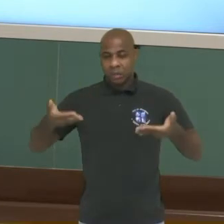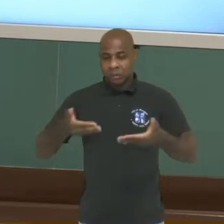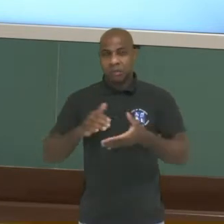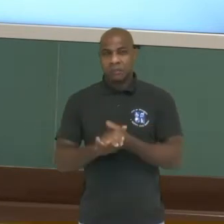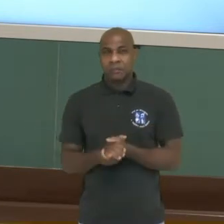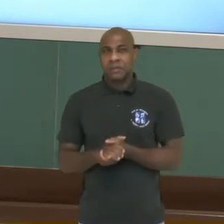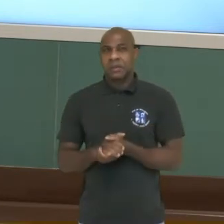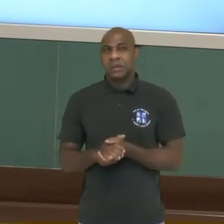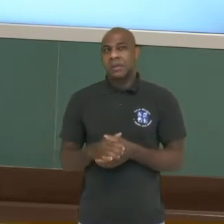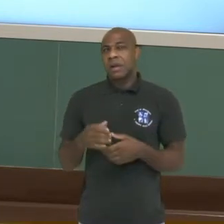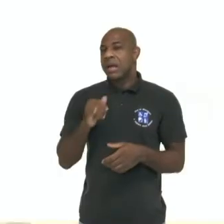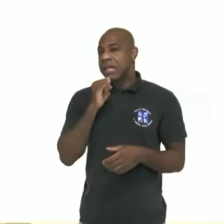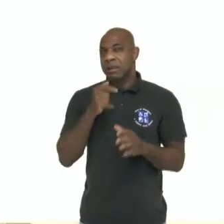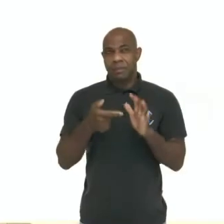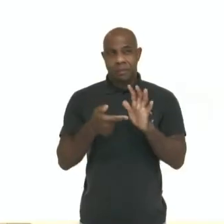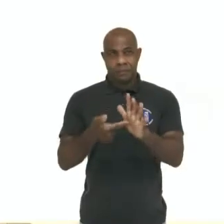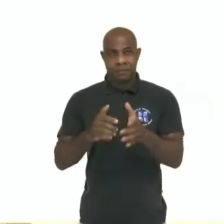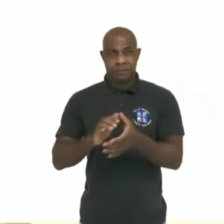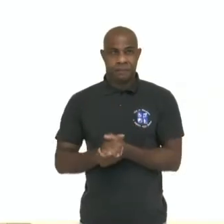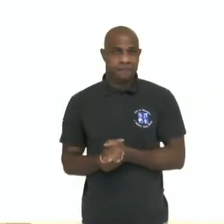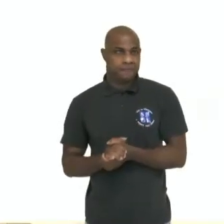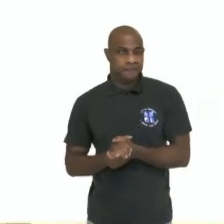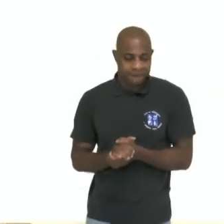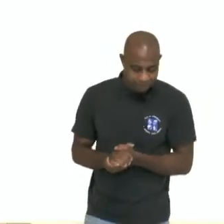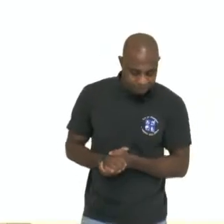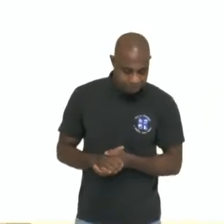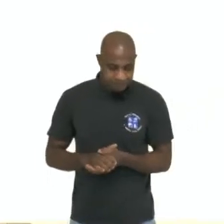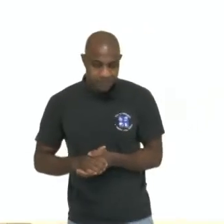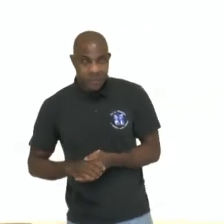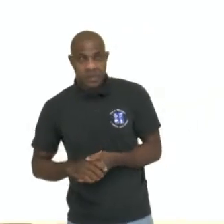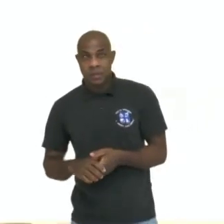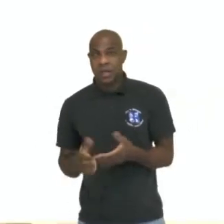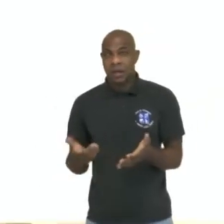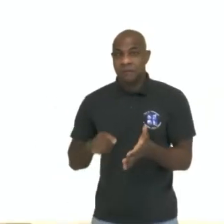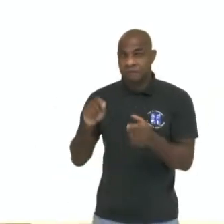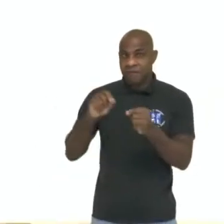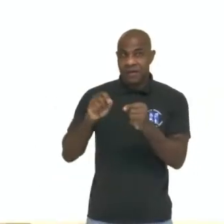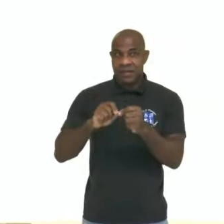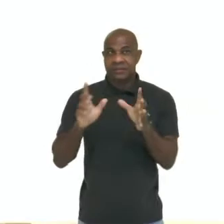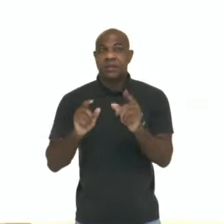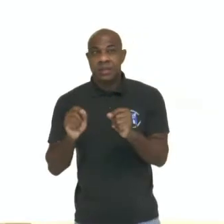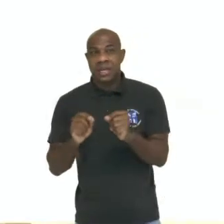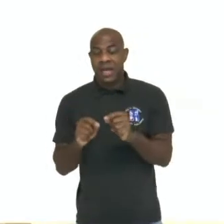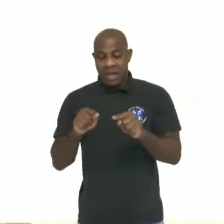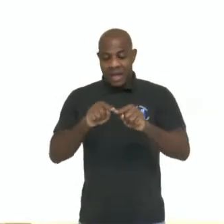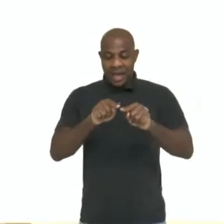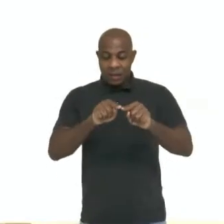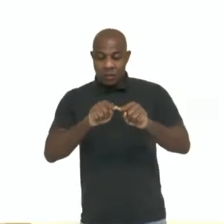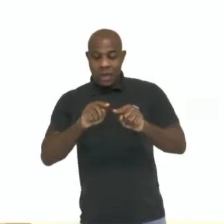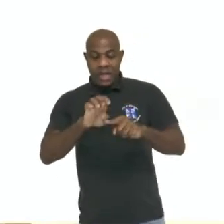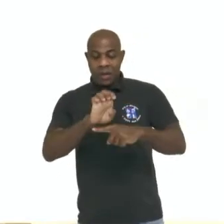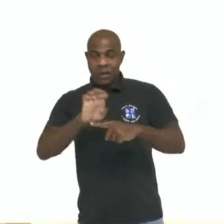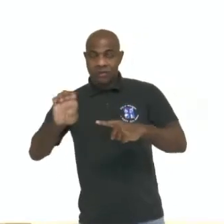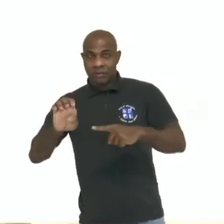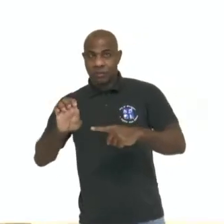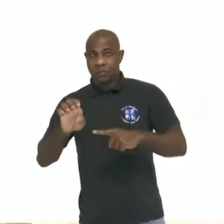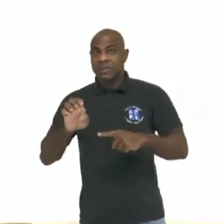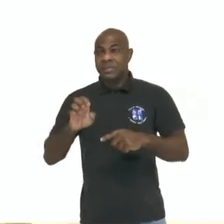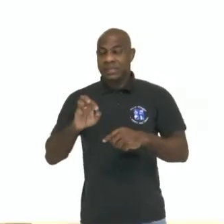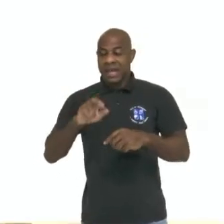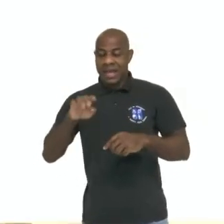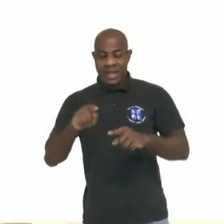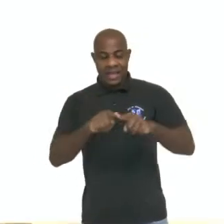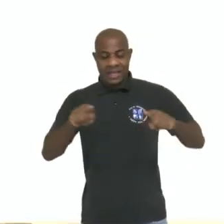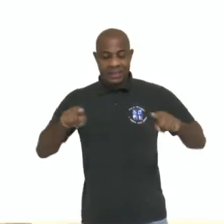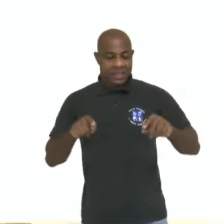mesmo, é bom ver um exemplo numérico. Determinar a equação da reta que passa pelos pontos A, menos